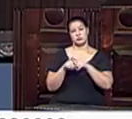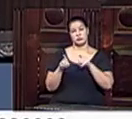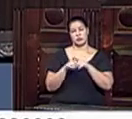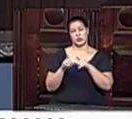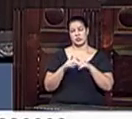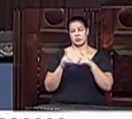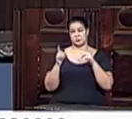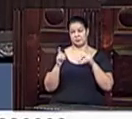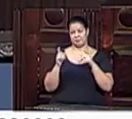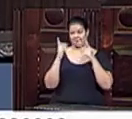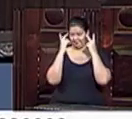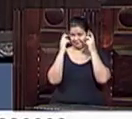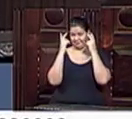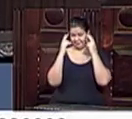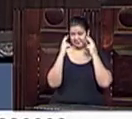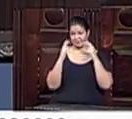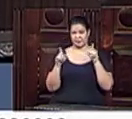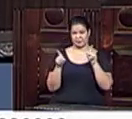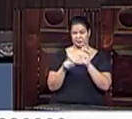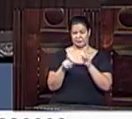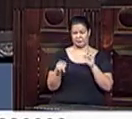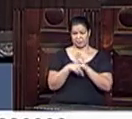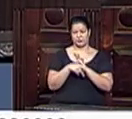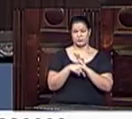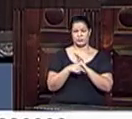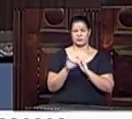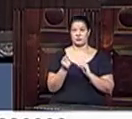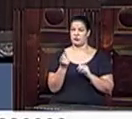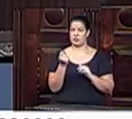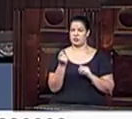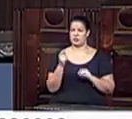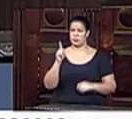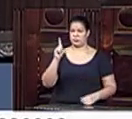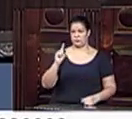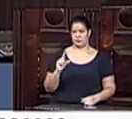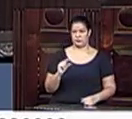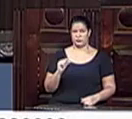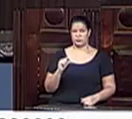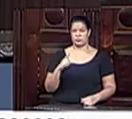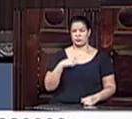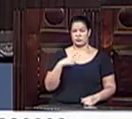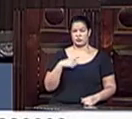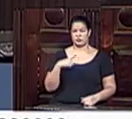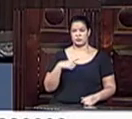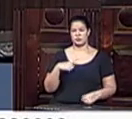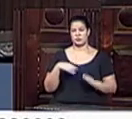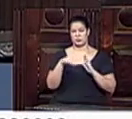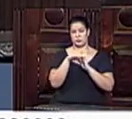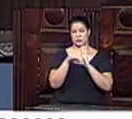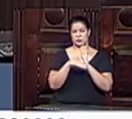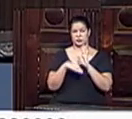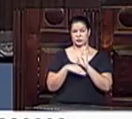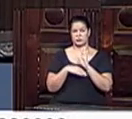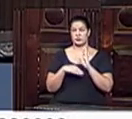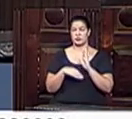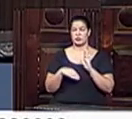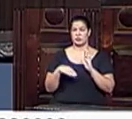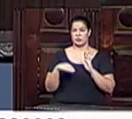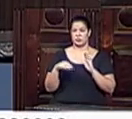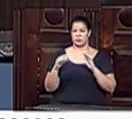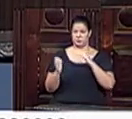de mercado ou ao seu preço mínimo estabelecido pela Agência Nacional de